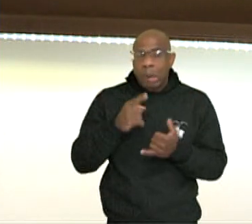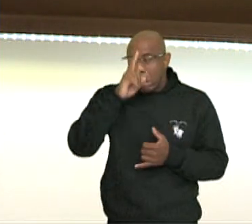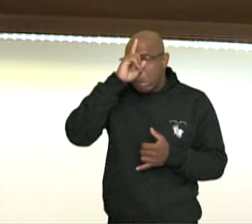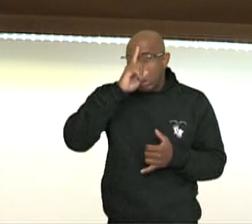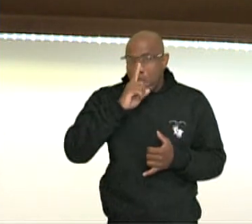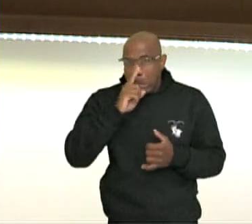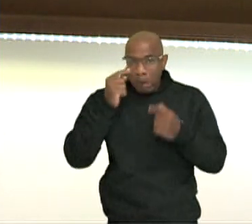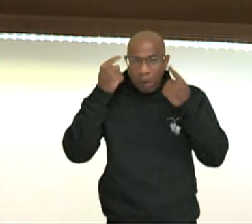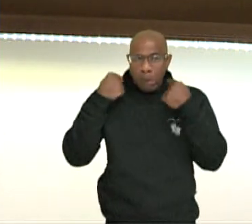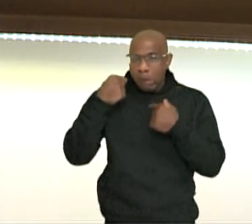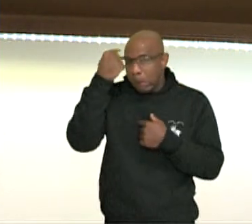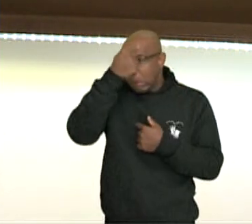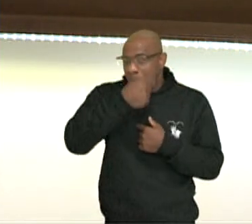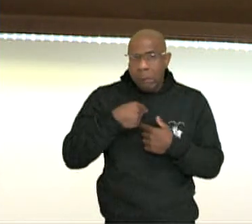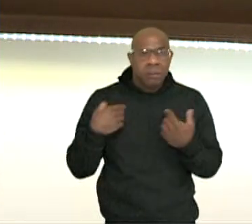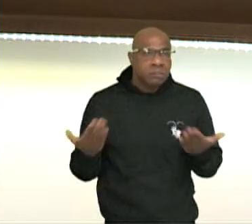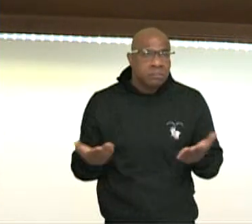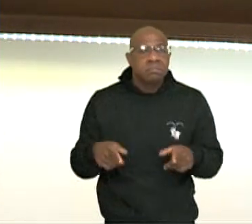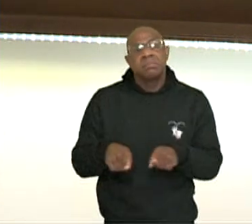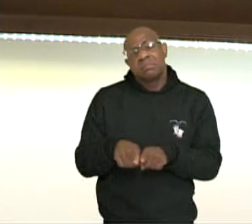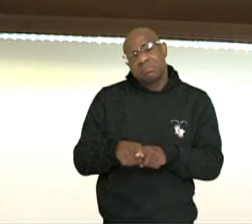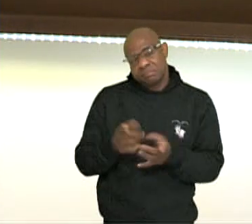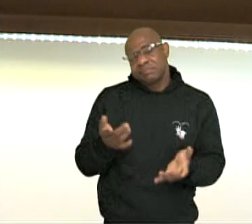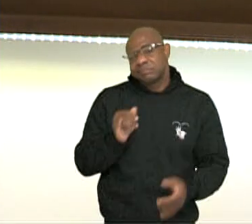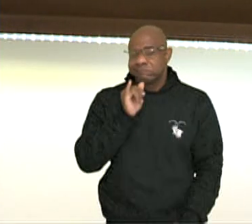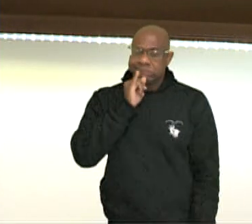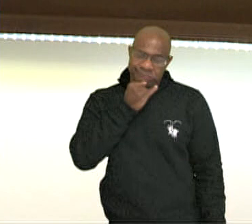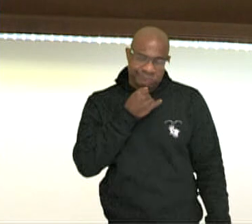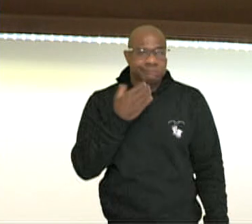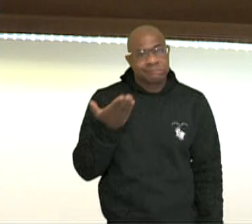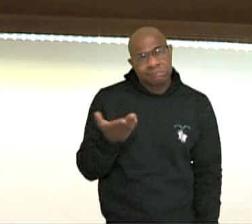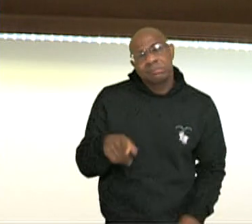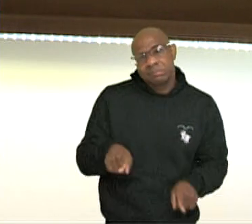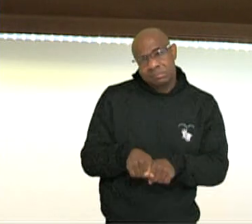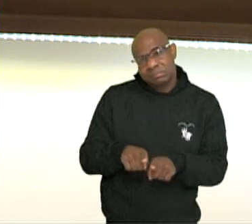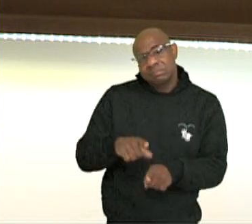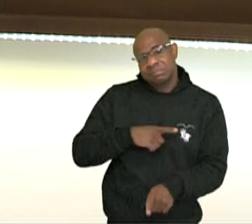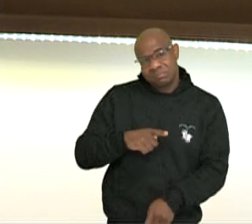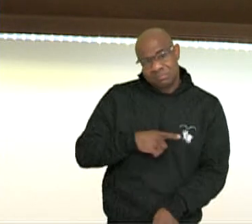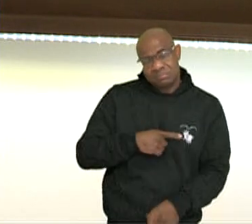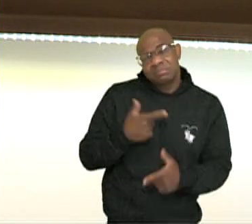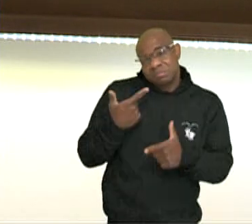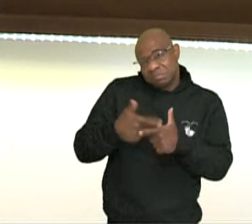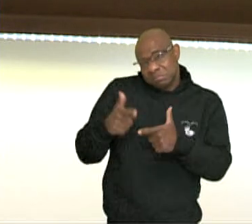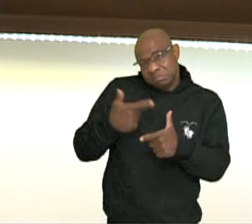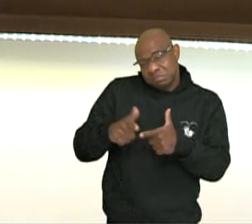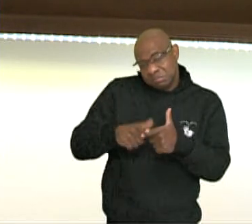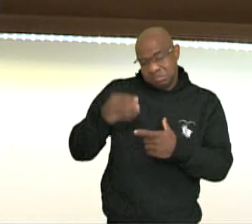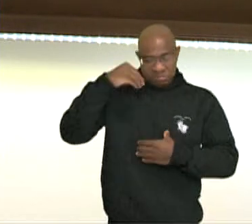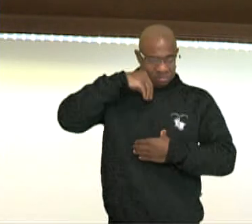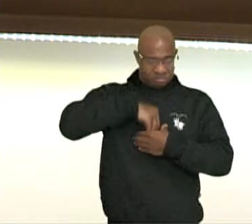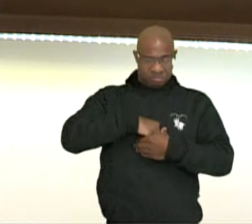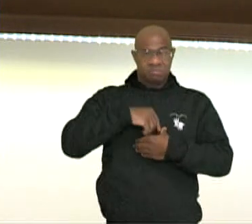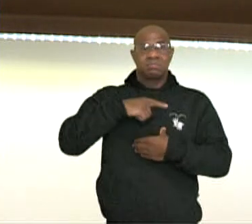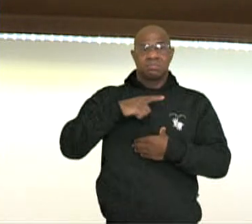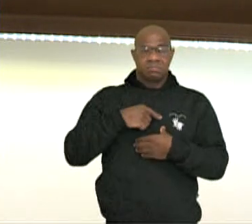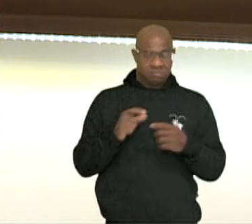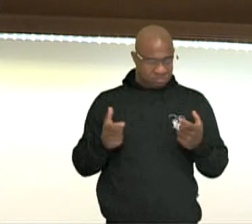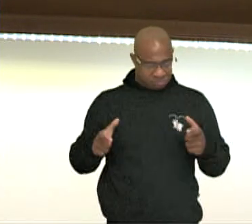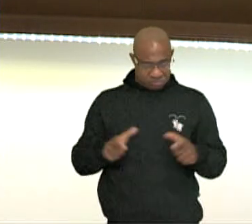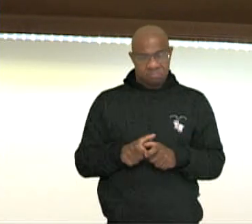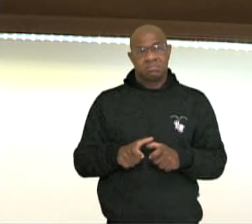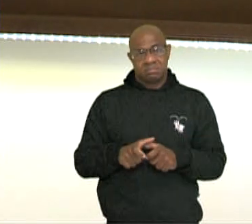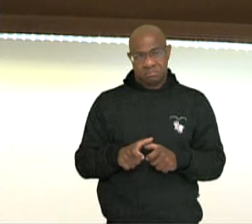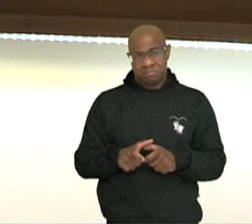produtividade, né, ela também, infelizmente, ela vai estar com uma deficiência muito grande dentro dela. Vai diminuir a